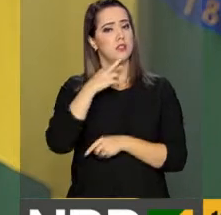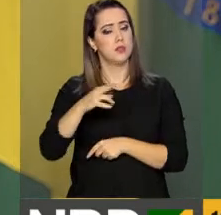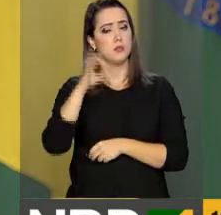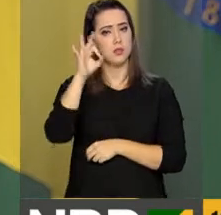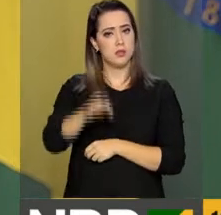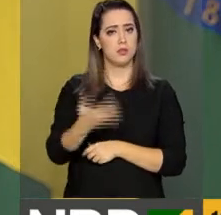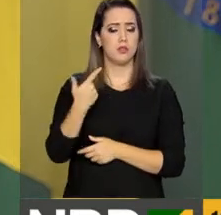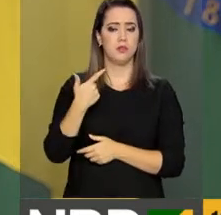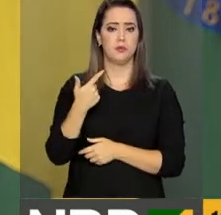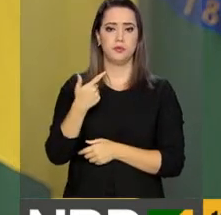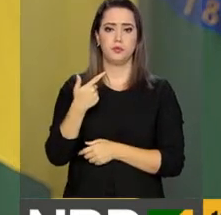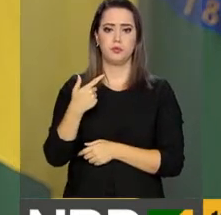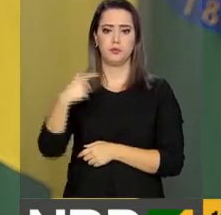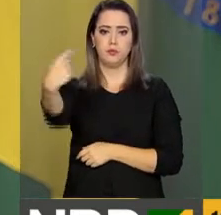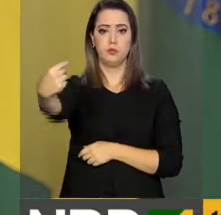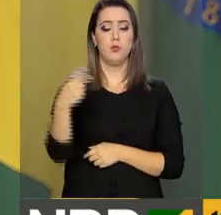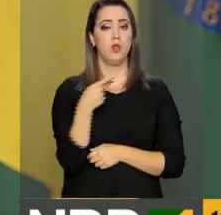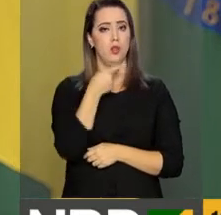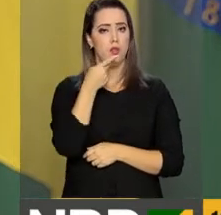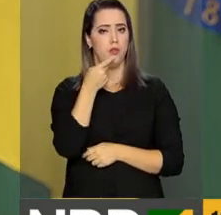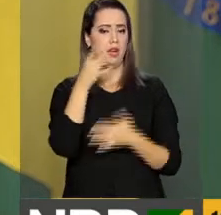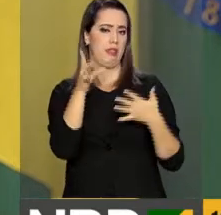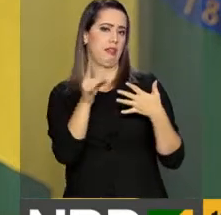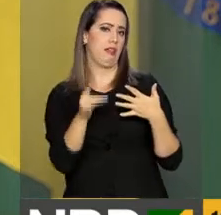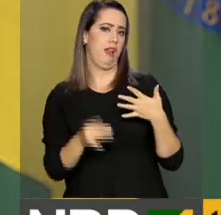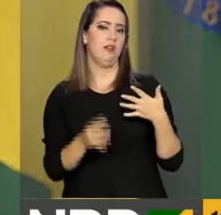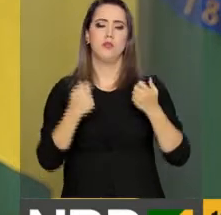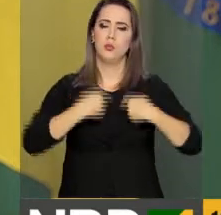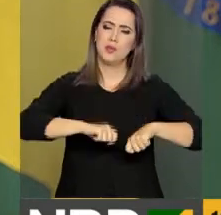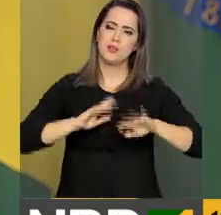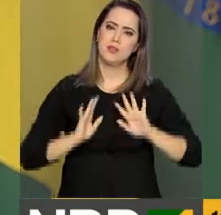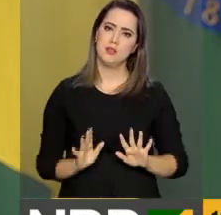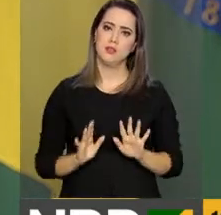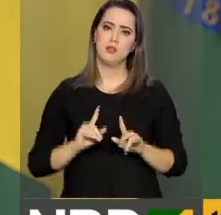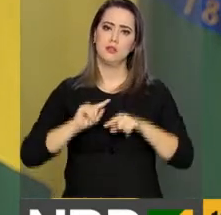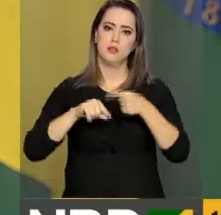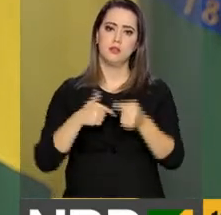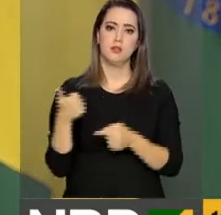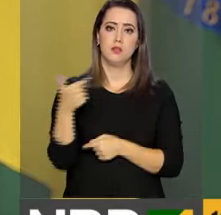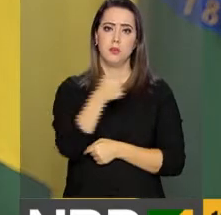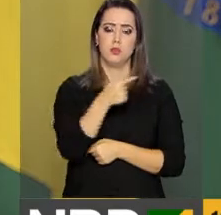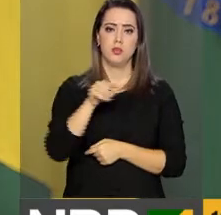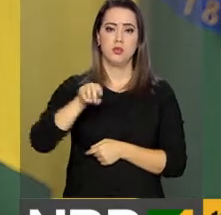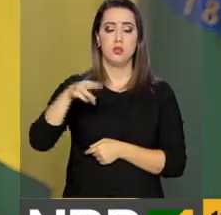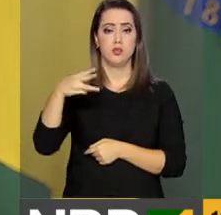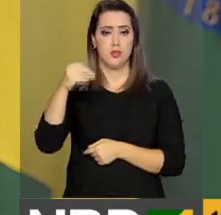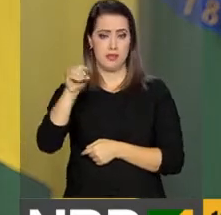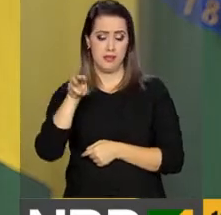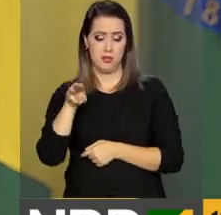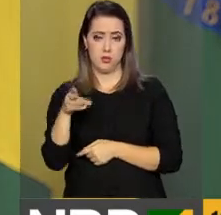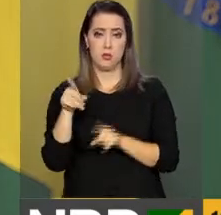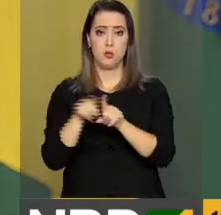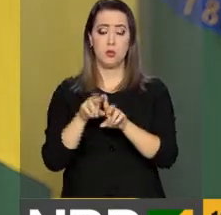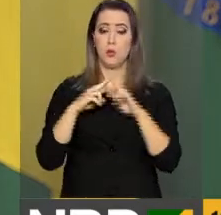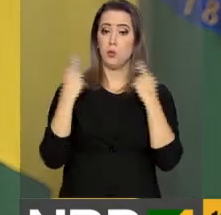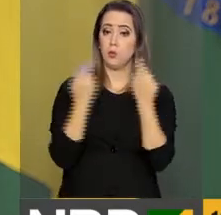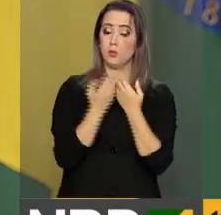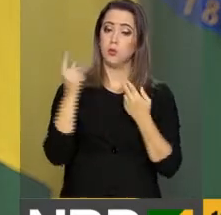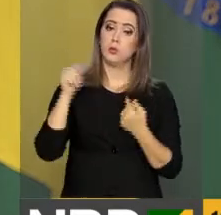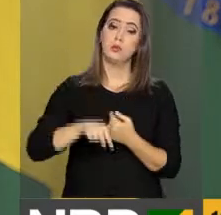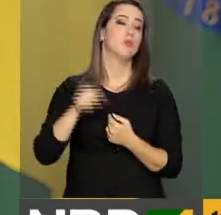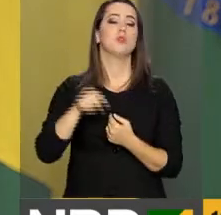adequada, não vou dar os pormenores, porque também logo mais, às 17h30, nós temos uma reunião aqui